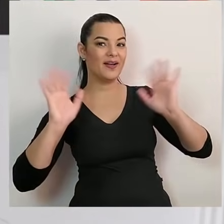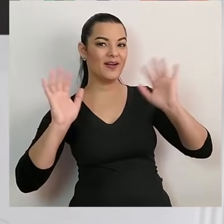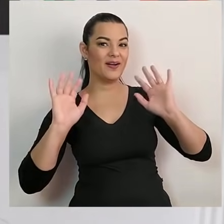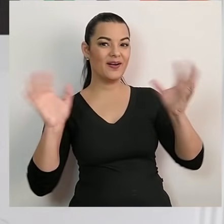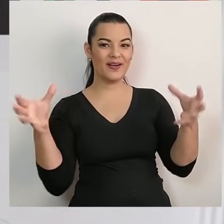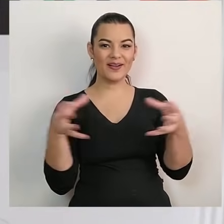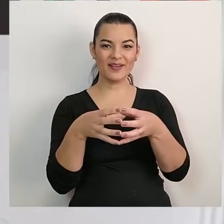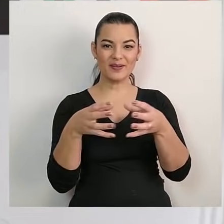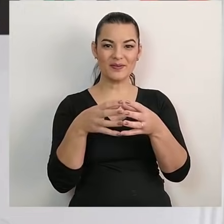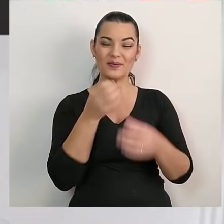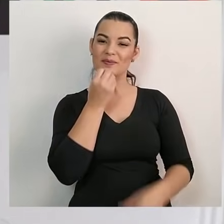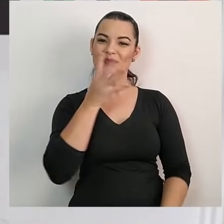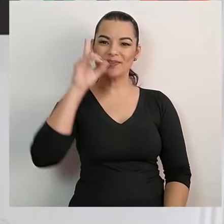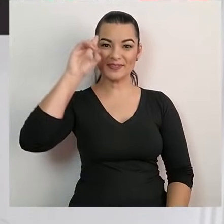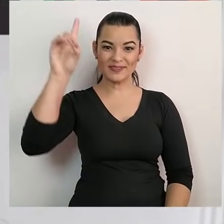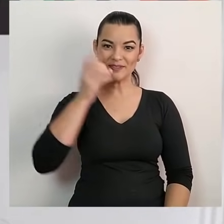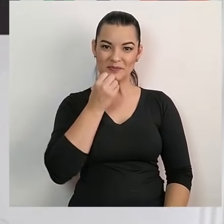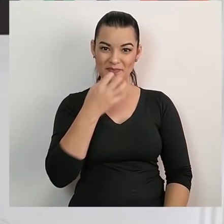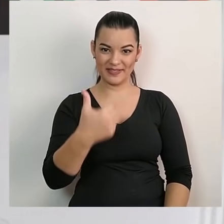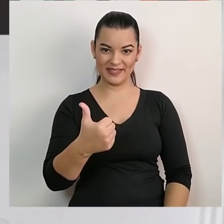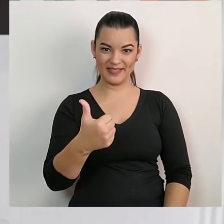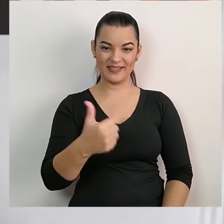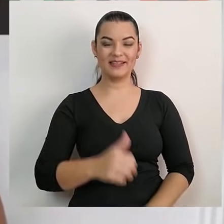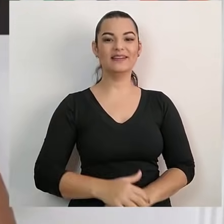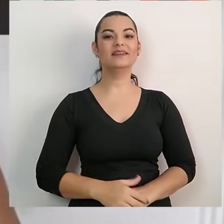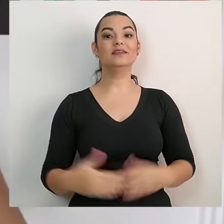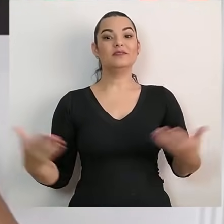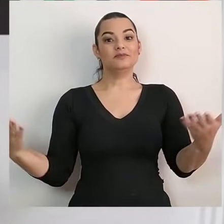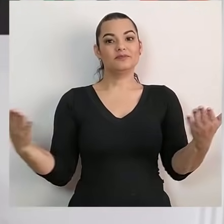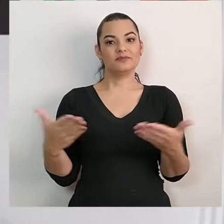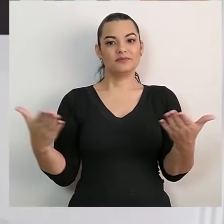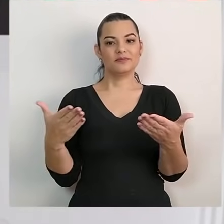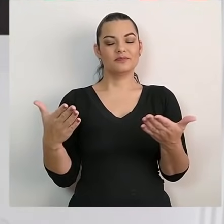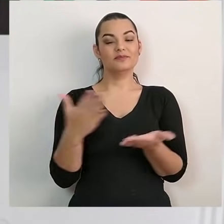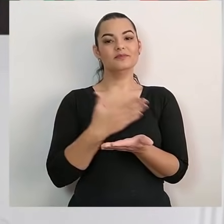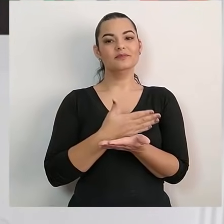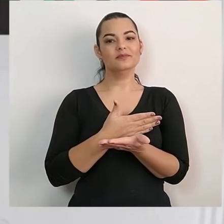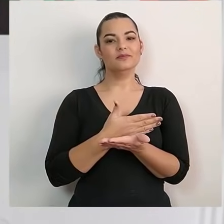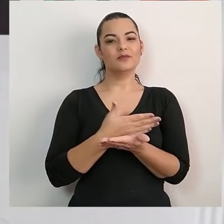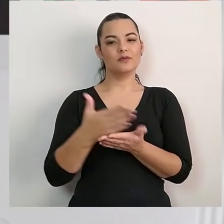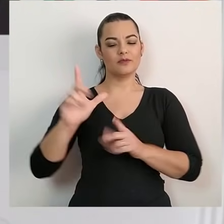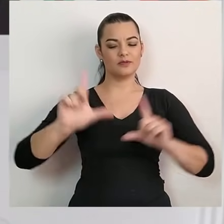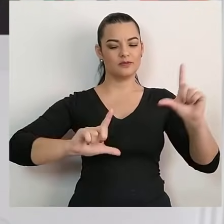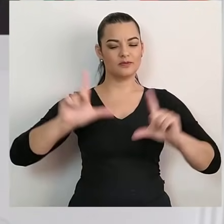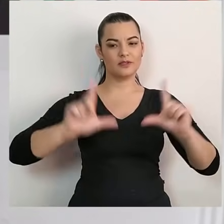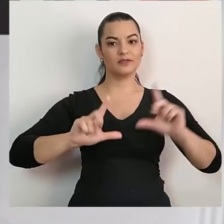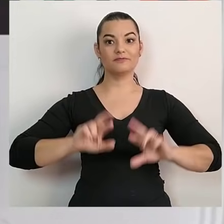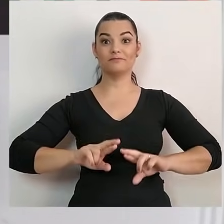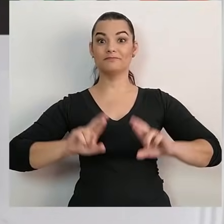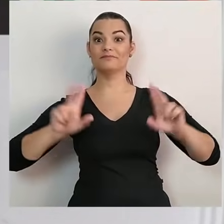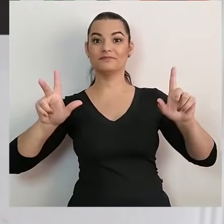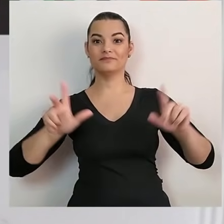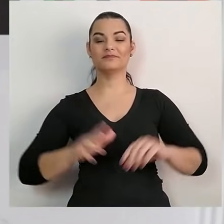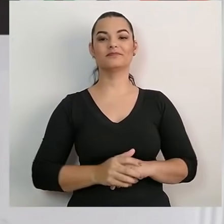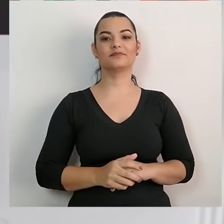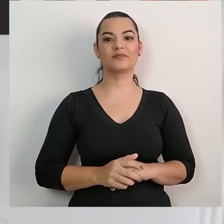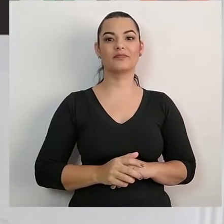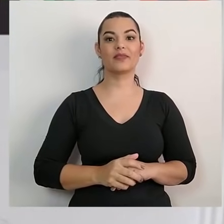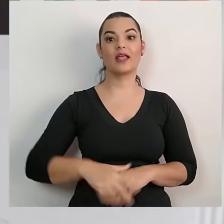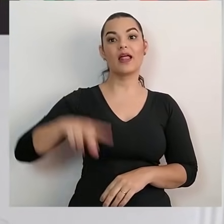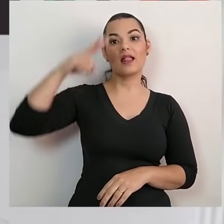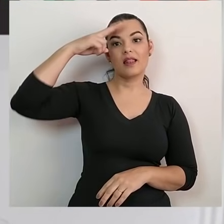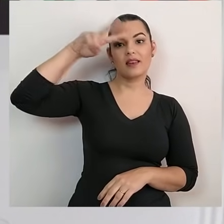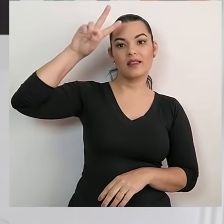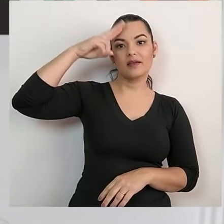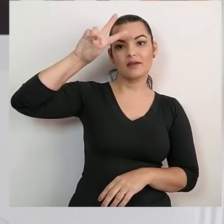Oi pessoal, bom dia, tudo bem? Hoje nós vamos começar de um jeito diferente, retomando